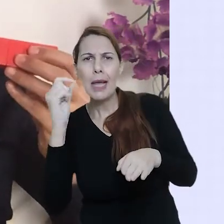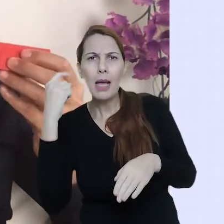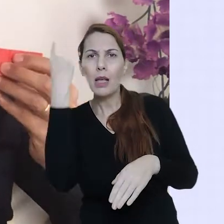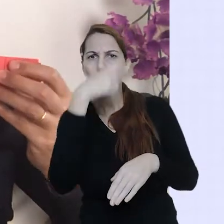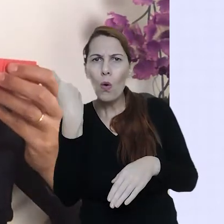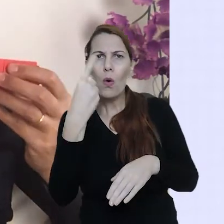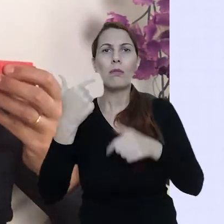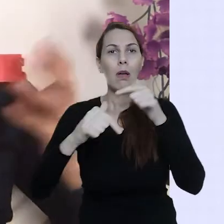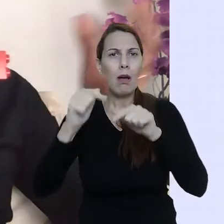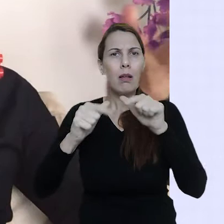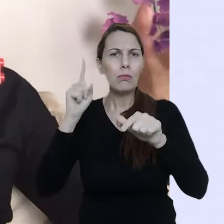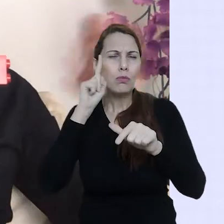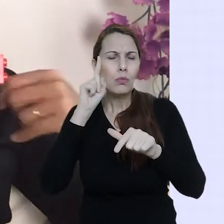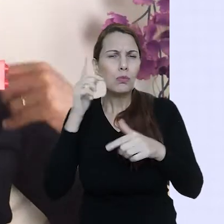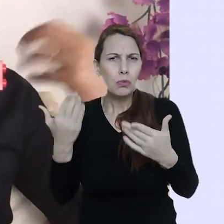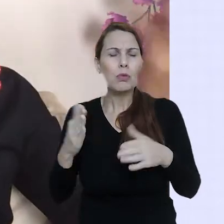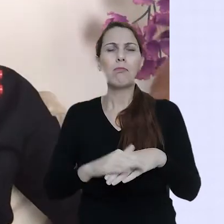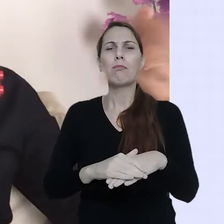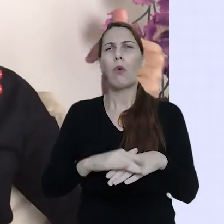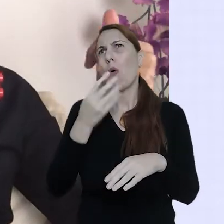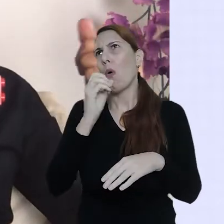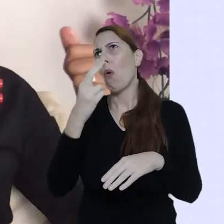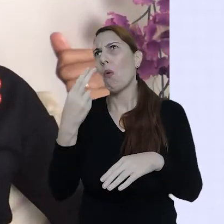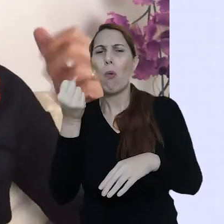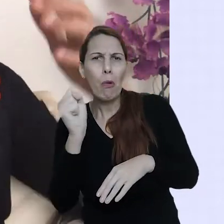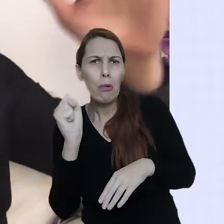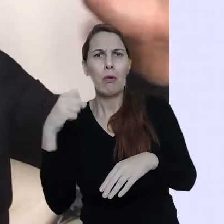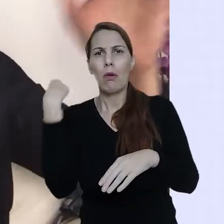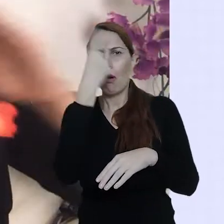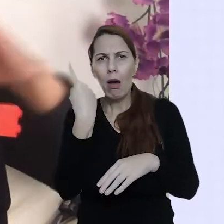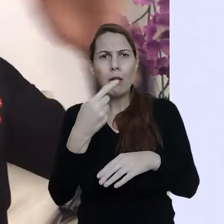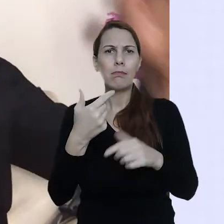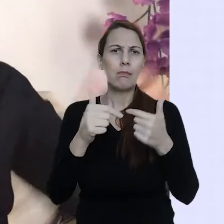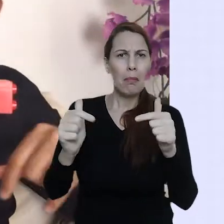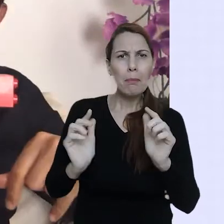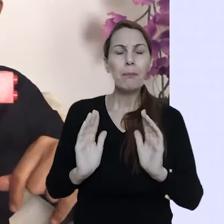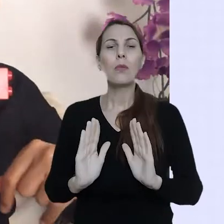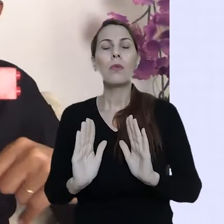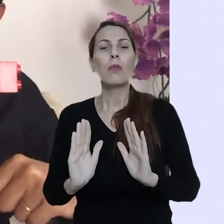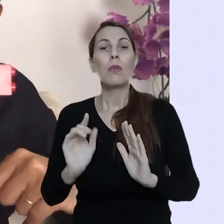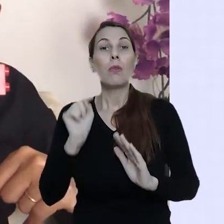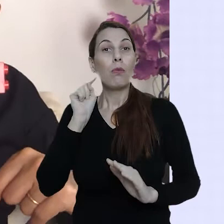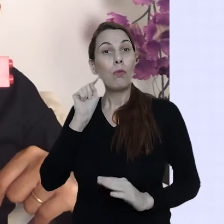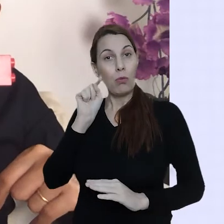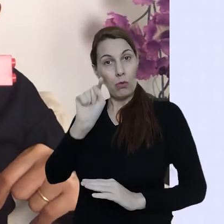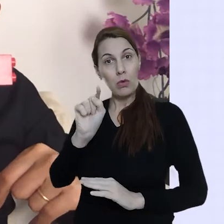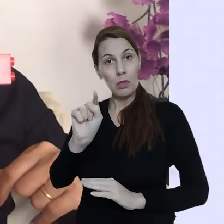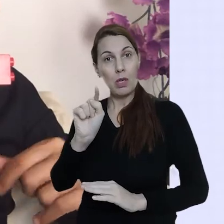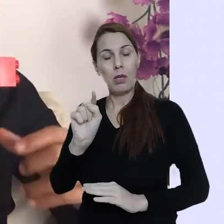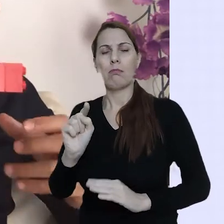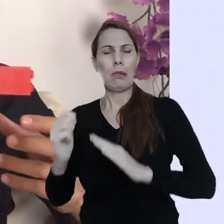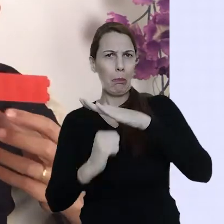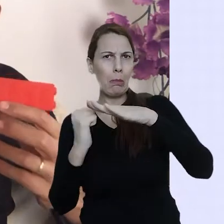lá, né, de 10 horas por dia, ou 8, aqui está fracionado, que